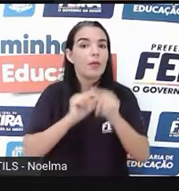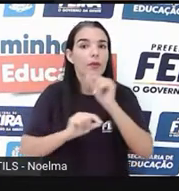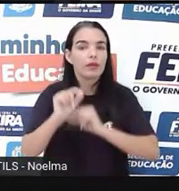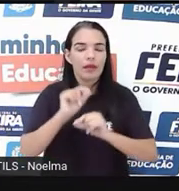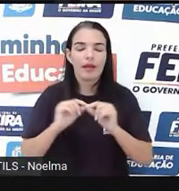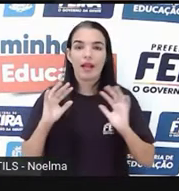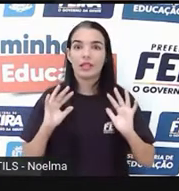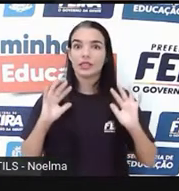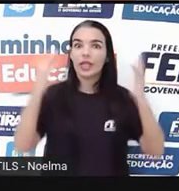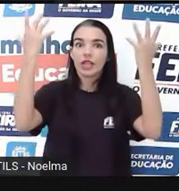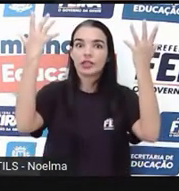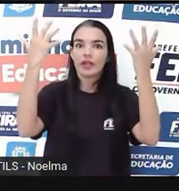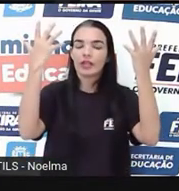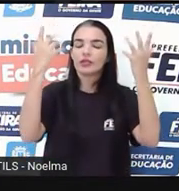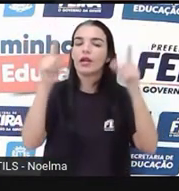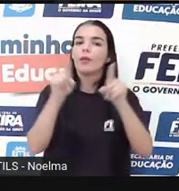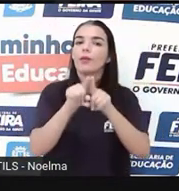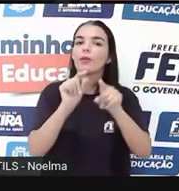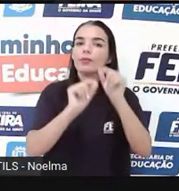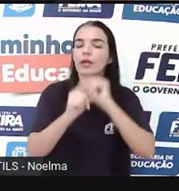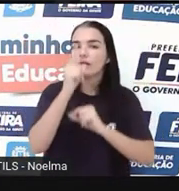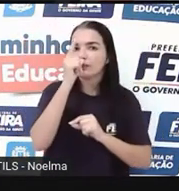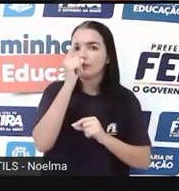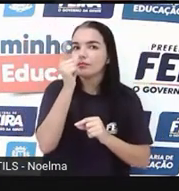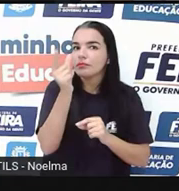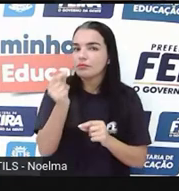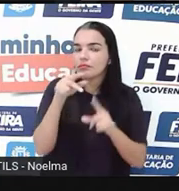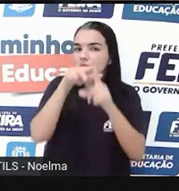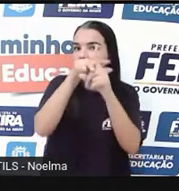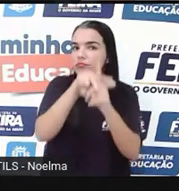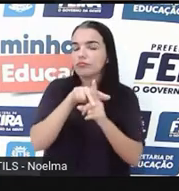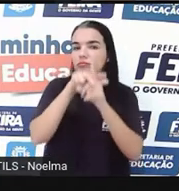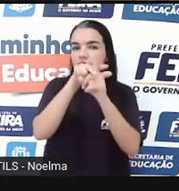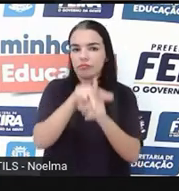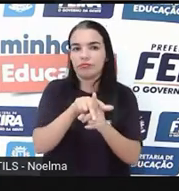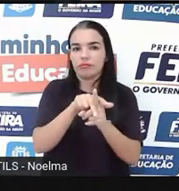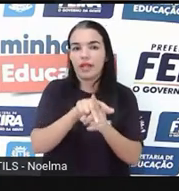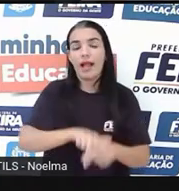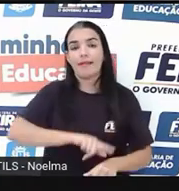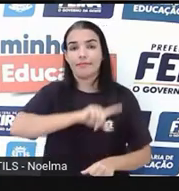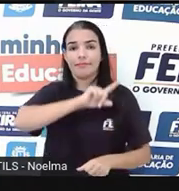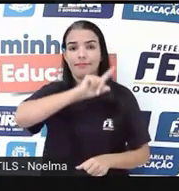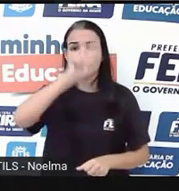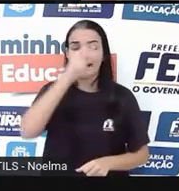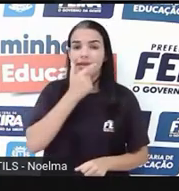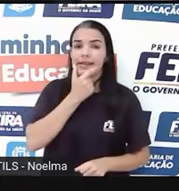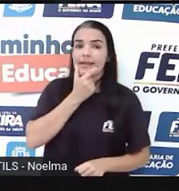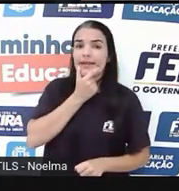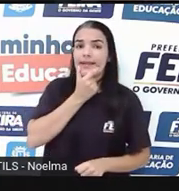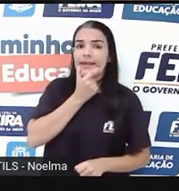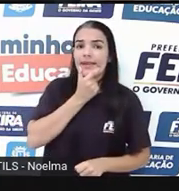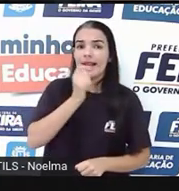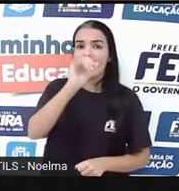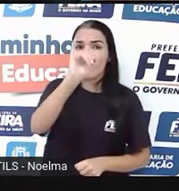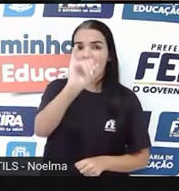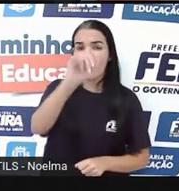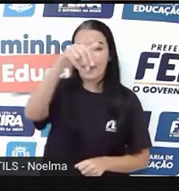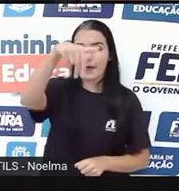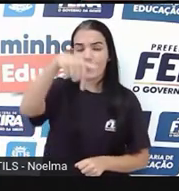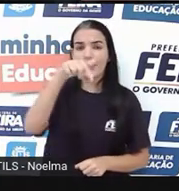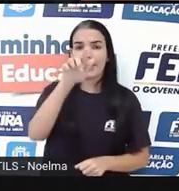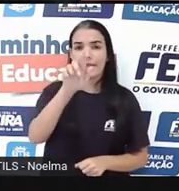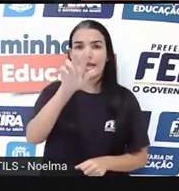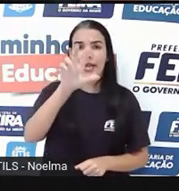do Halloween. Na Inglaterra, a comemoração, ela teve uma mudança com a